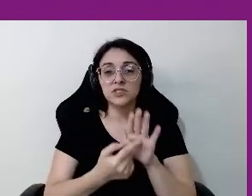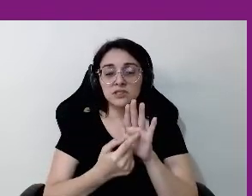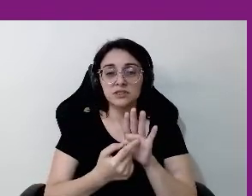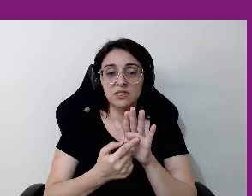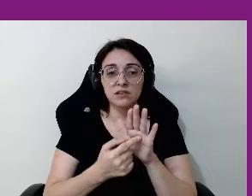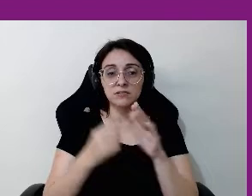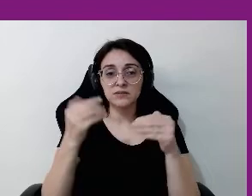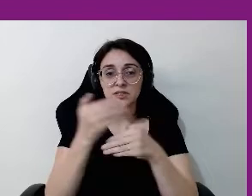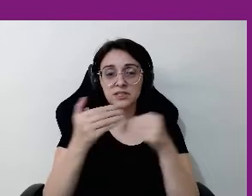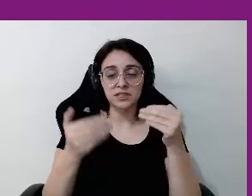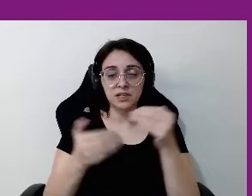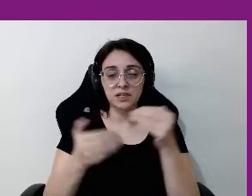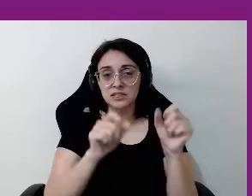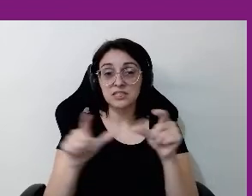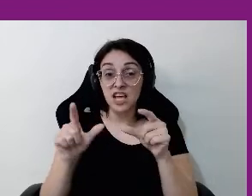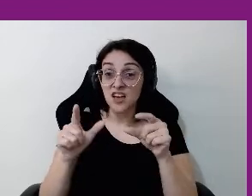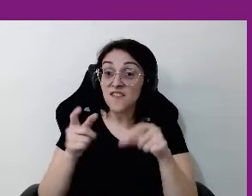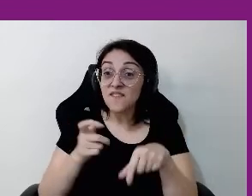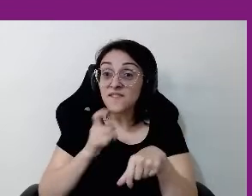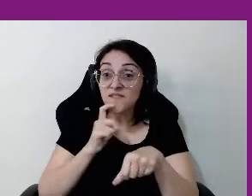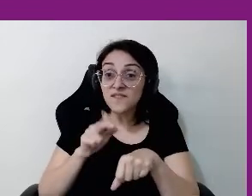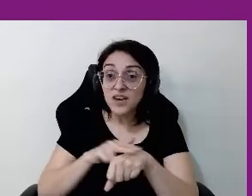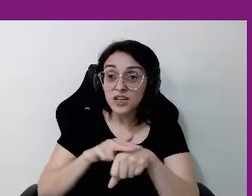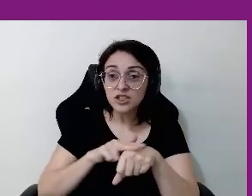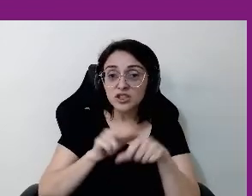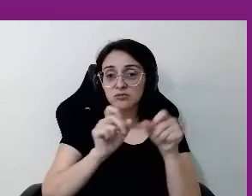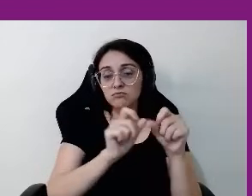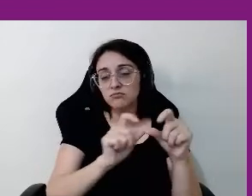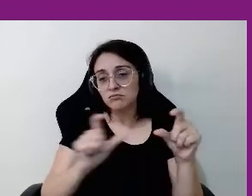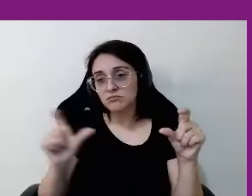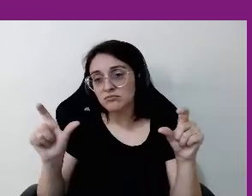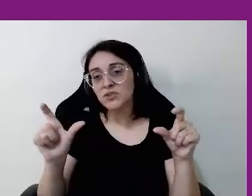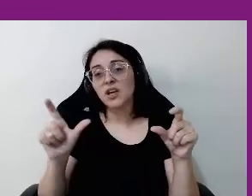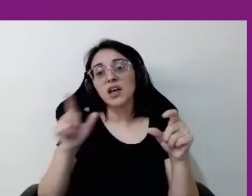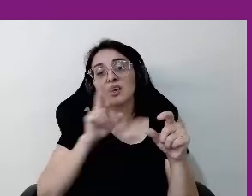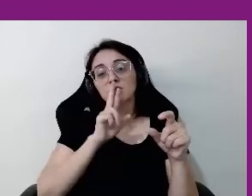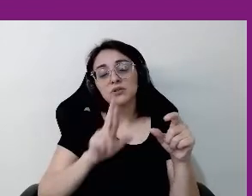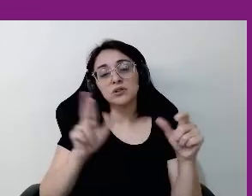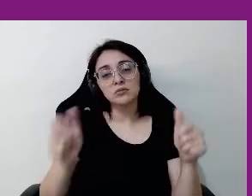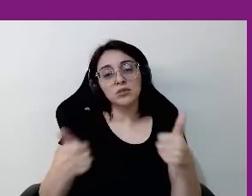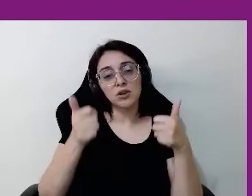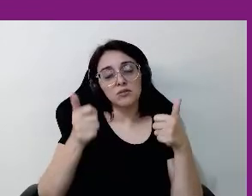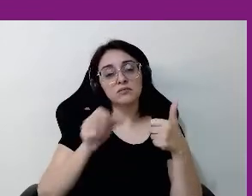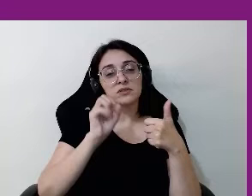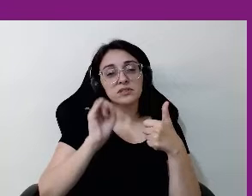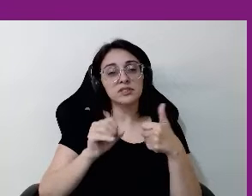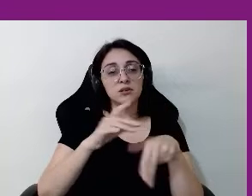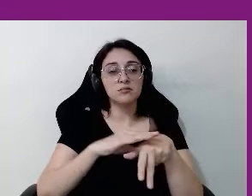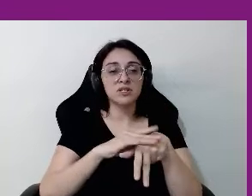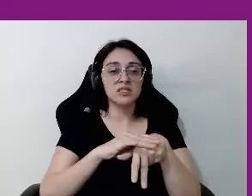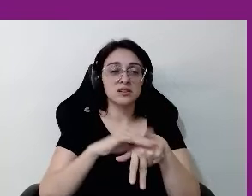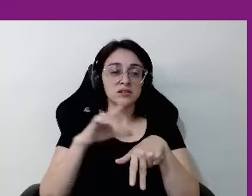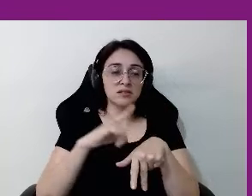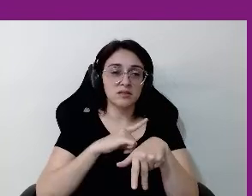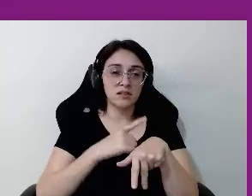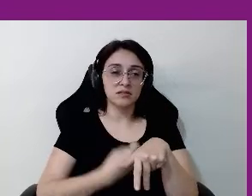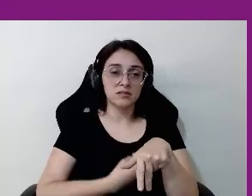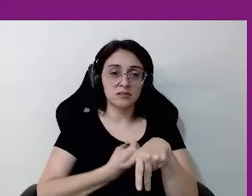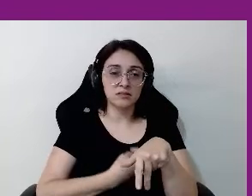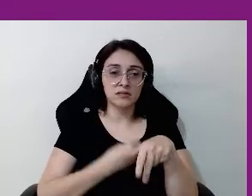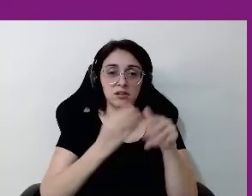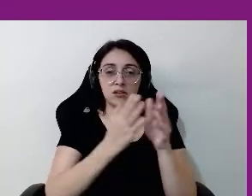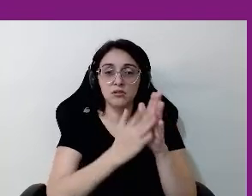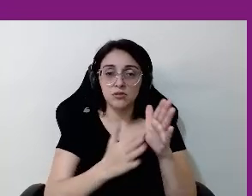slide anterior, quanto mais verde, né, melhor o resultado. Ou quanto mais o paciente está naquela